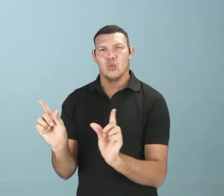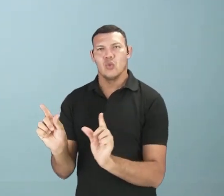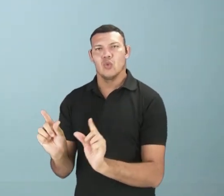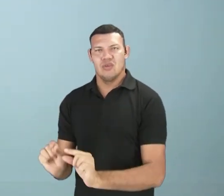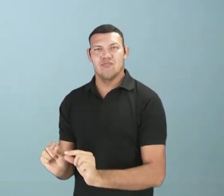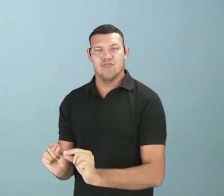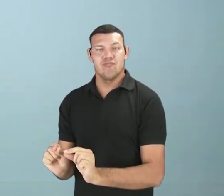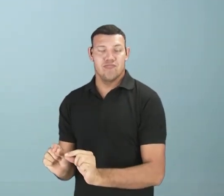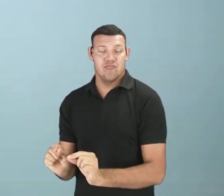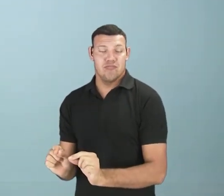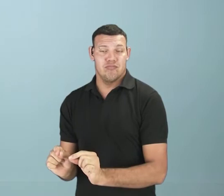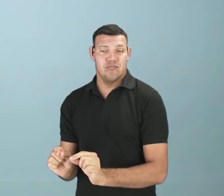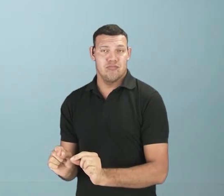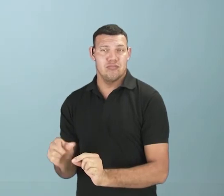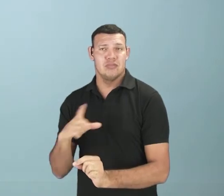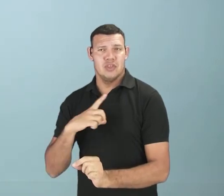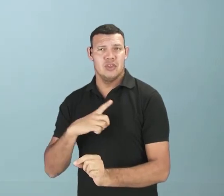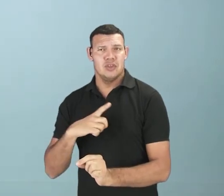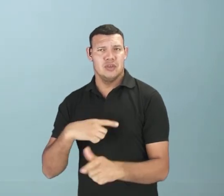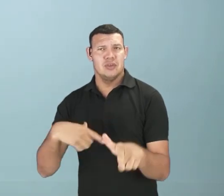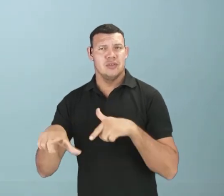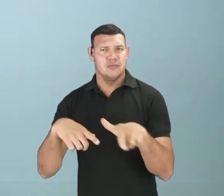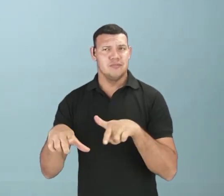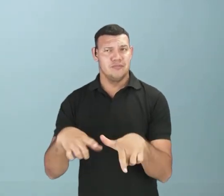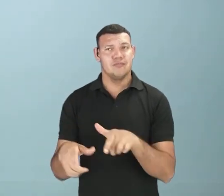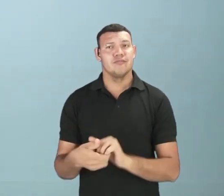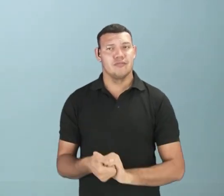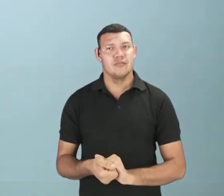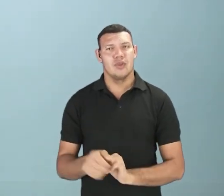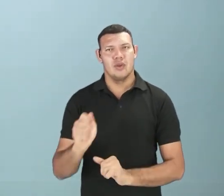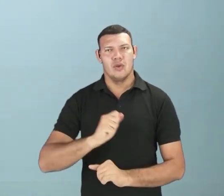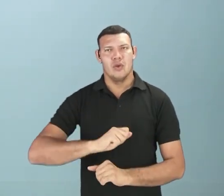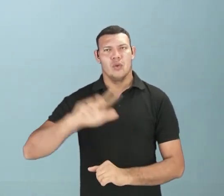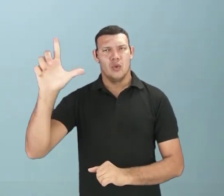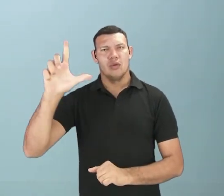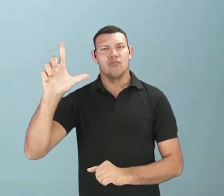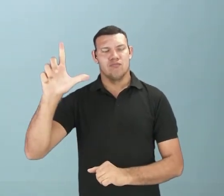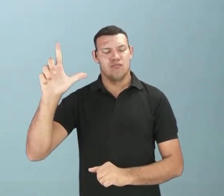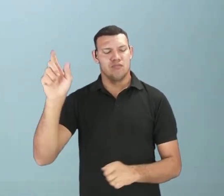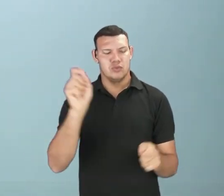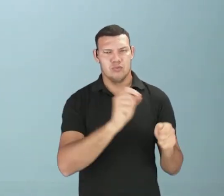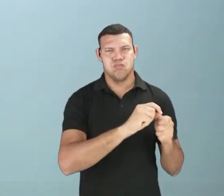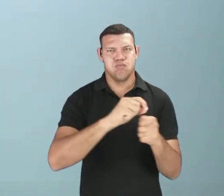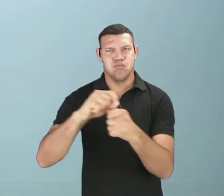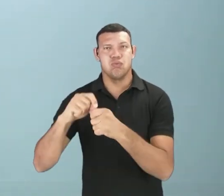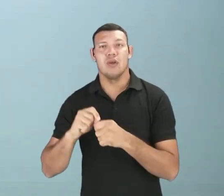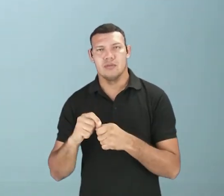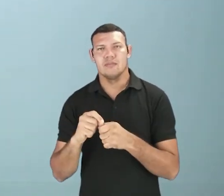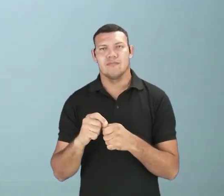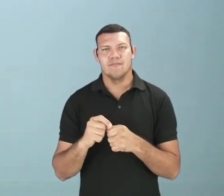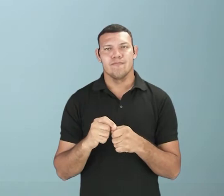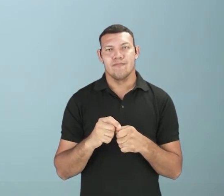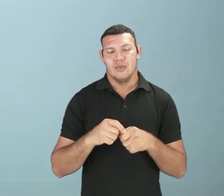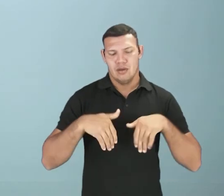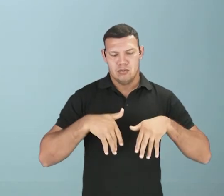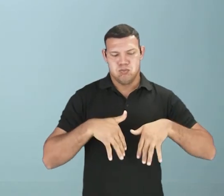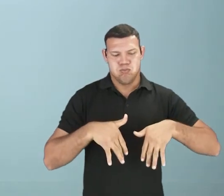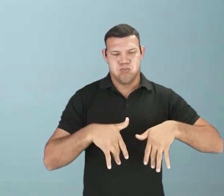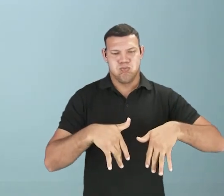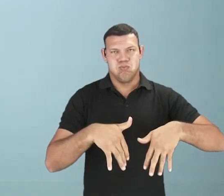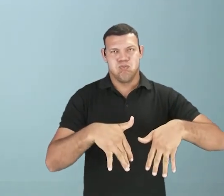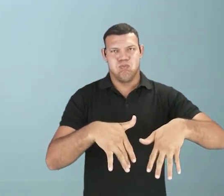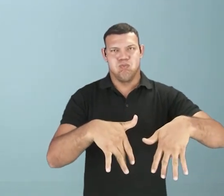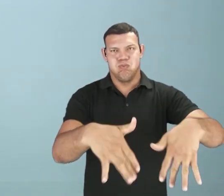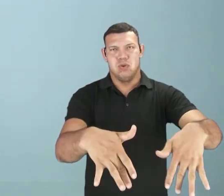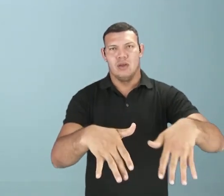manter um funcionário. Então, quando houve um aumento significativo da produtividade devido a que uma máquina, né, tem